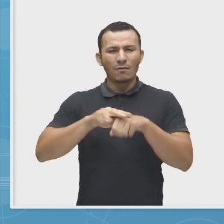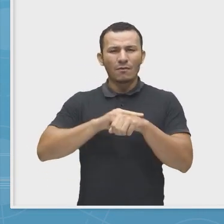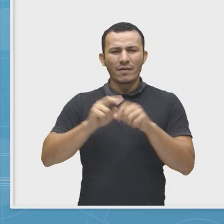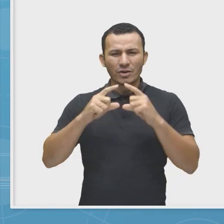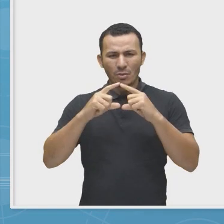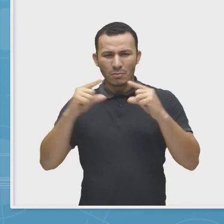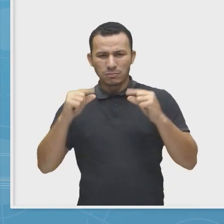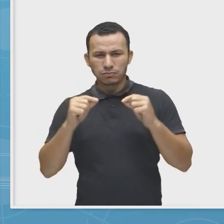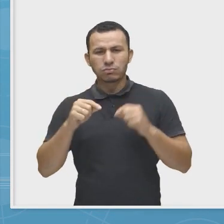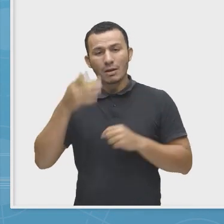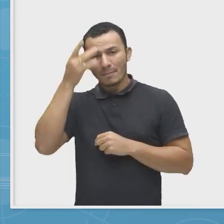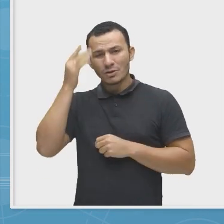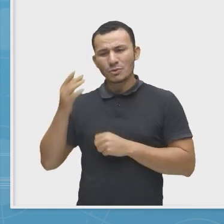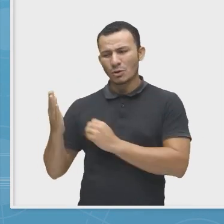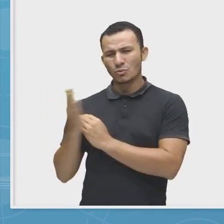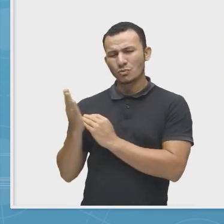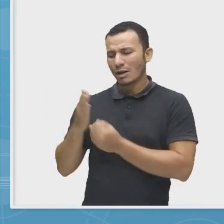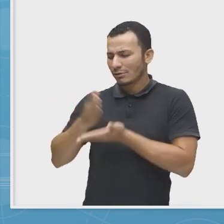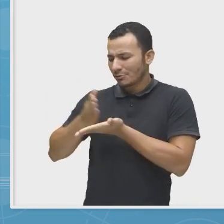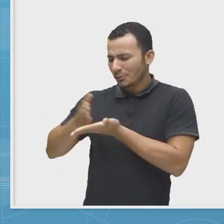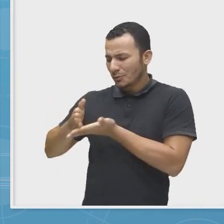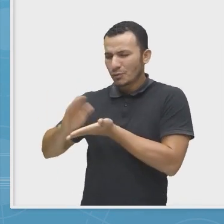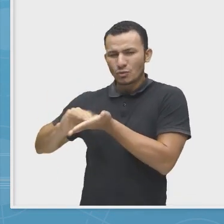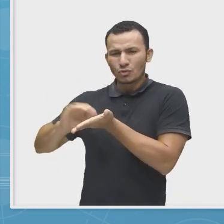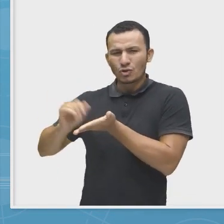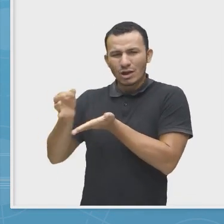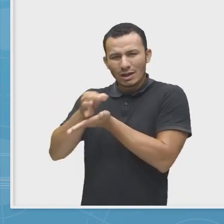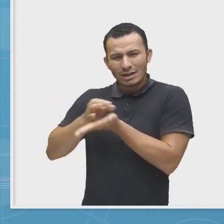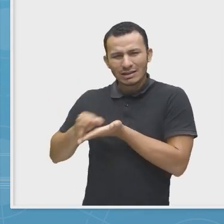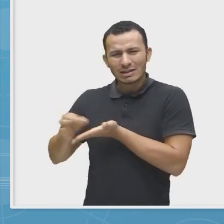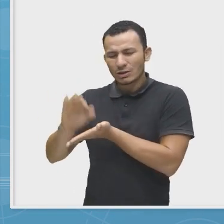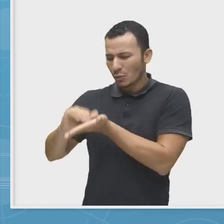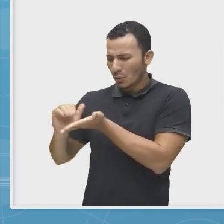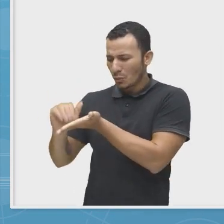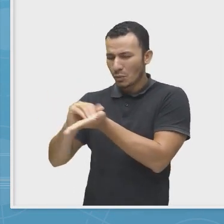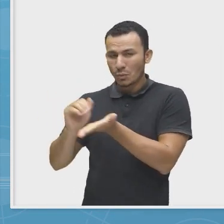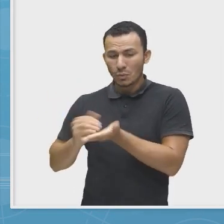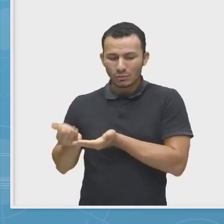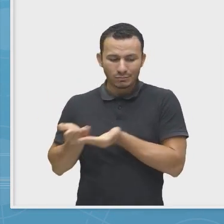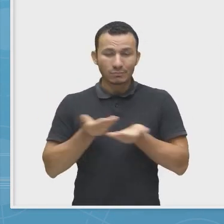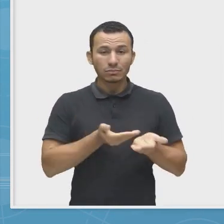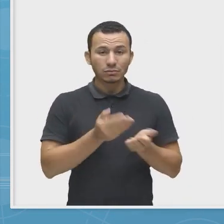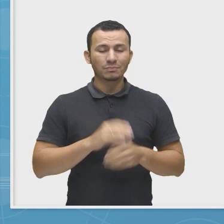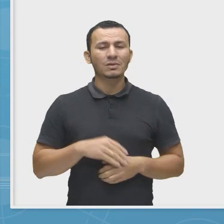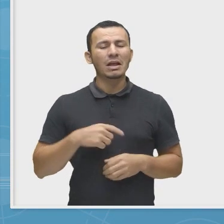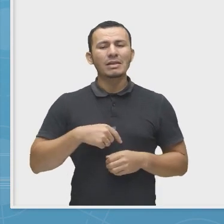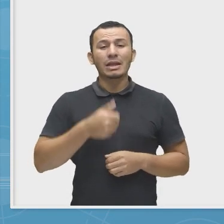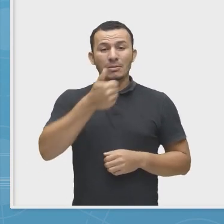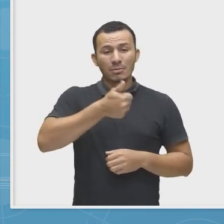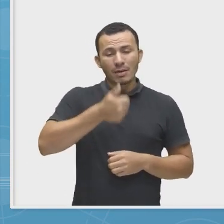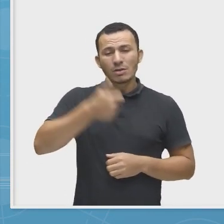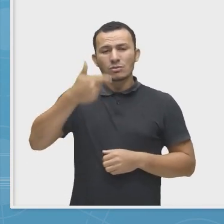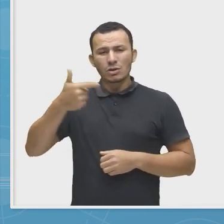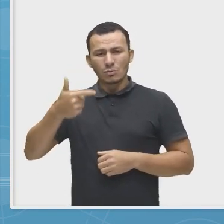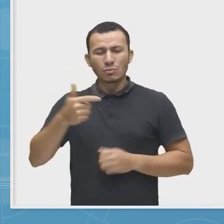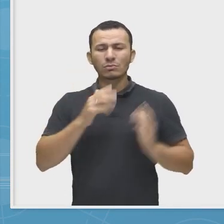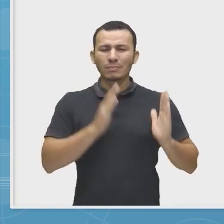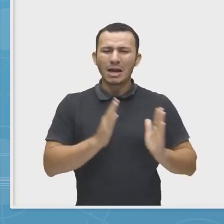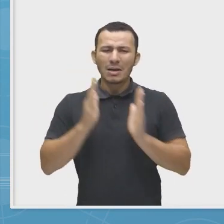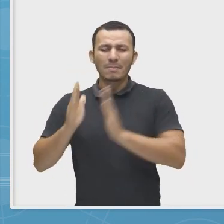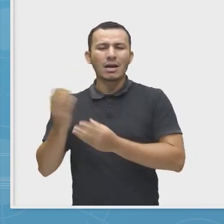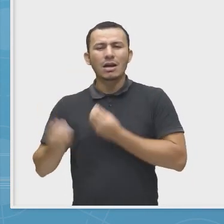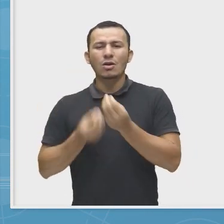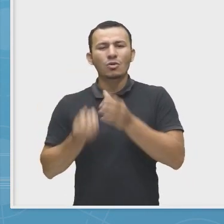seu ajudante cortar e tirar as sementes. E aí ele vai estar mostrando, né? O primeiro passo, o segundo passo de como fazer